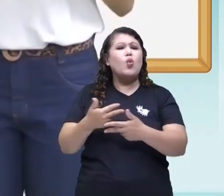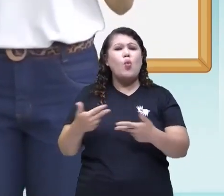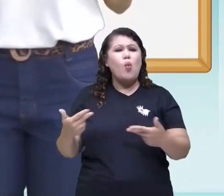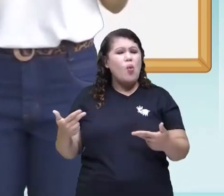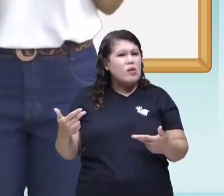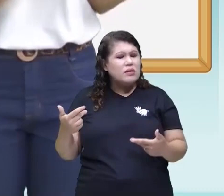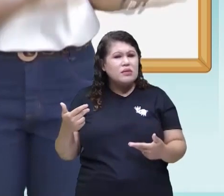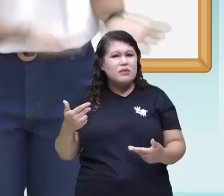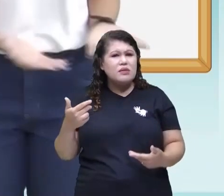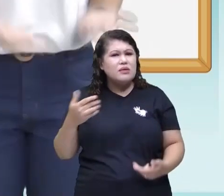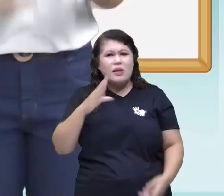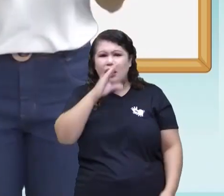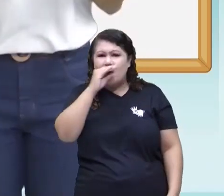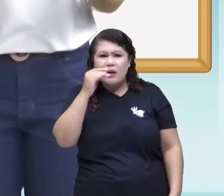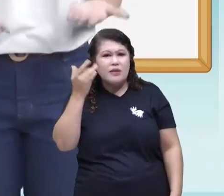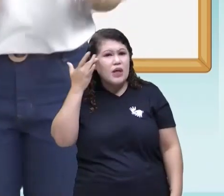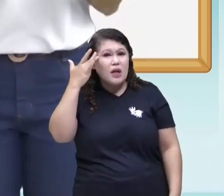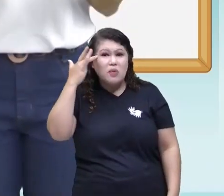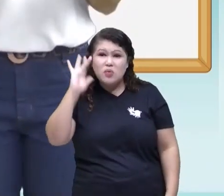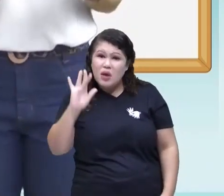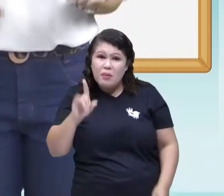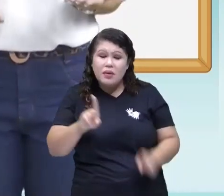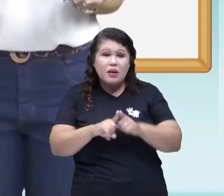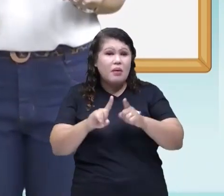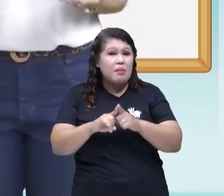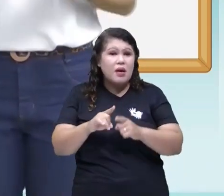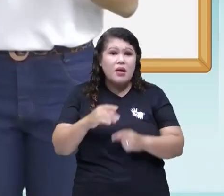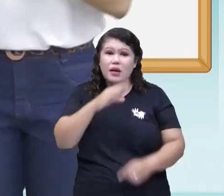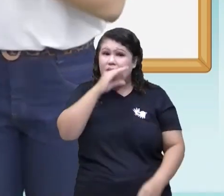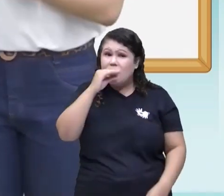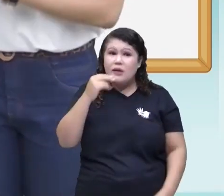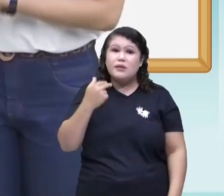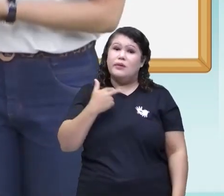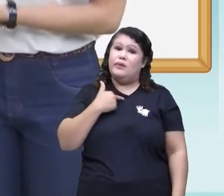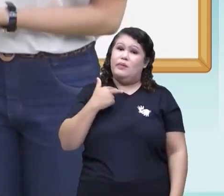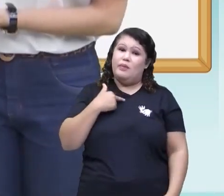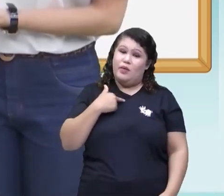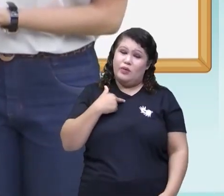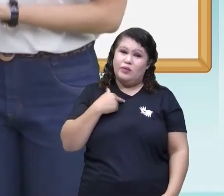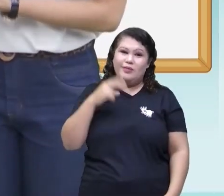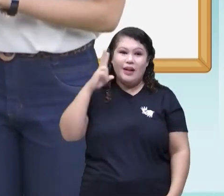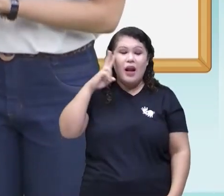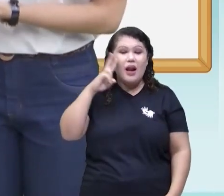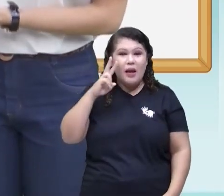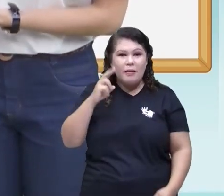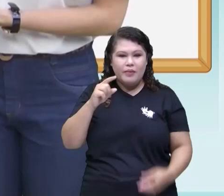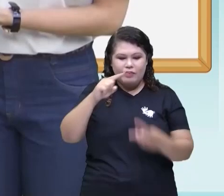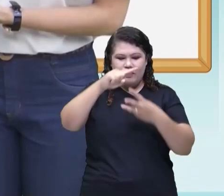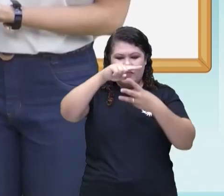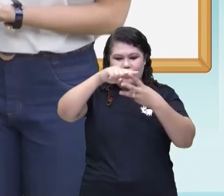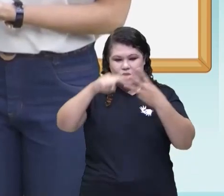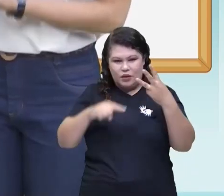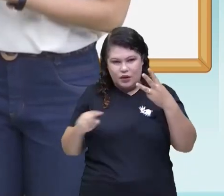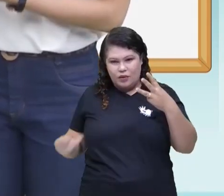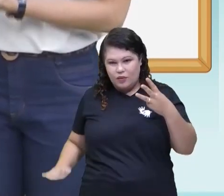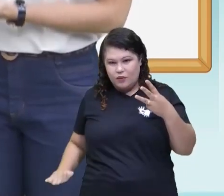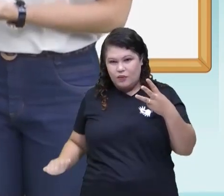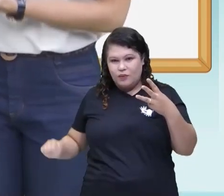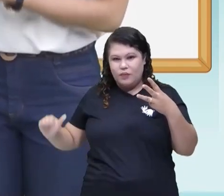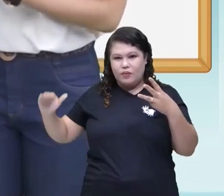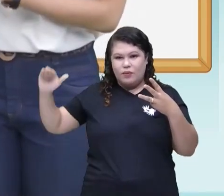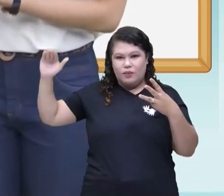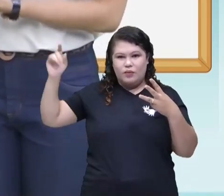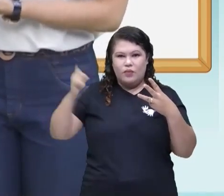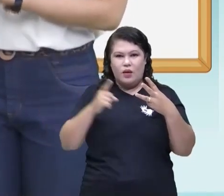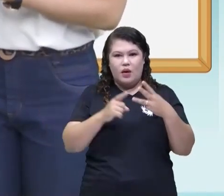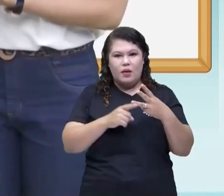fazem. Primeiro, o que foi que nós trabalhamos? O bebezinho, ele é o quê? Antes de vocês estarem